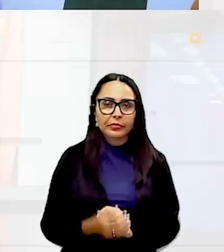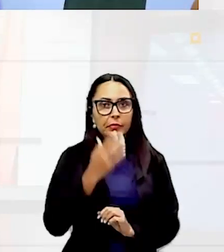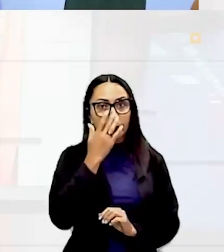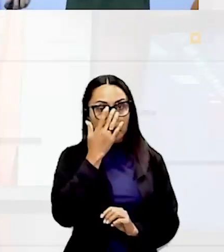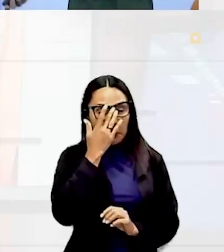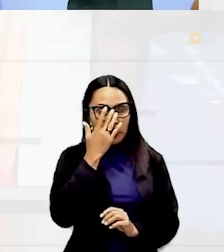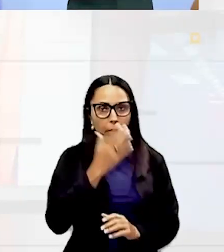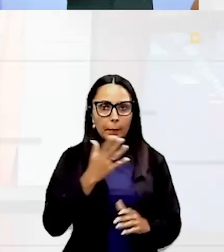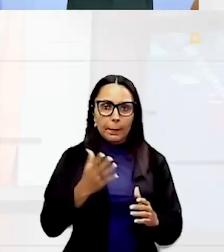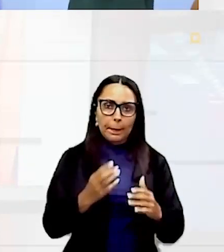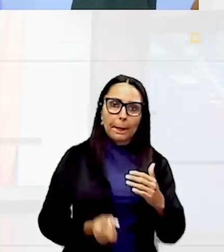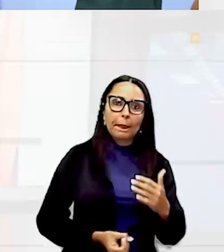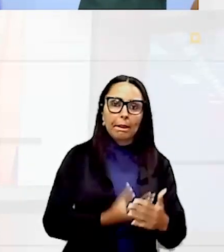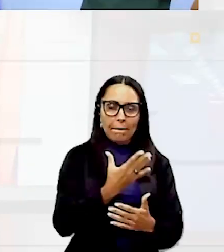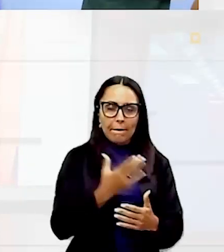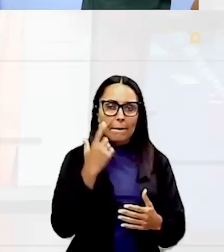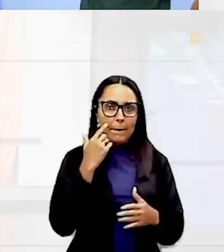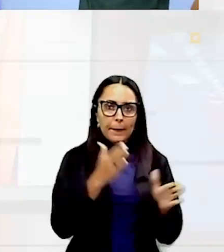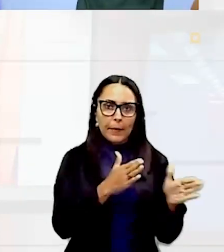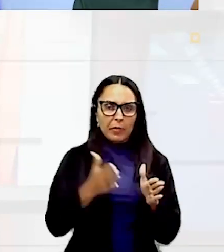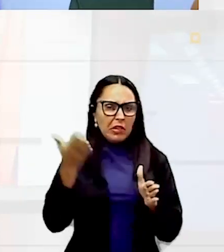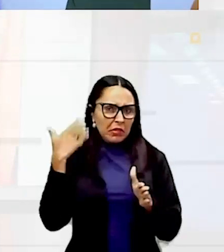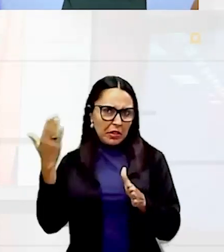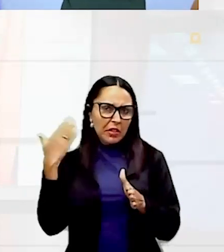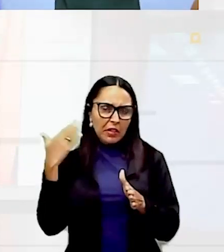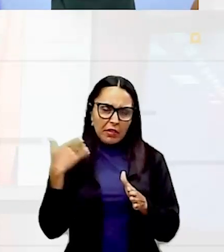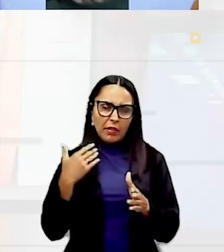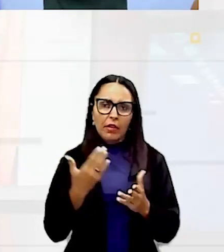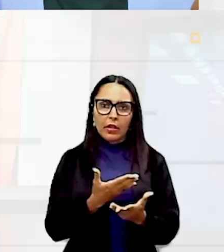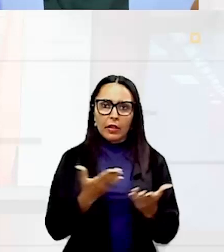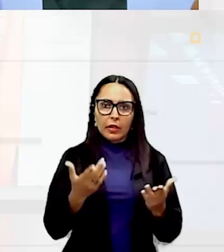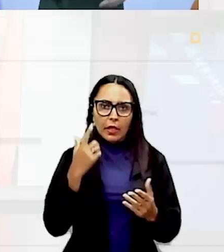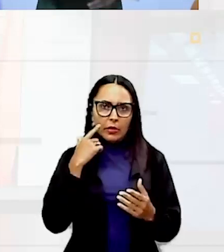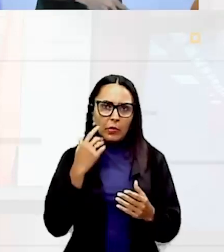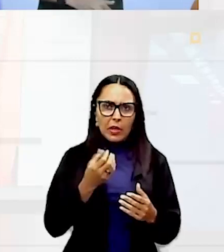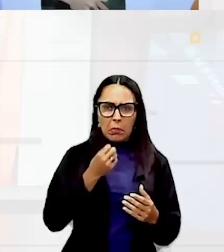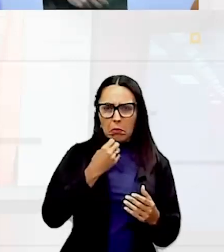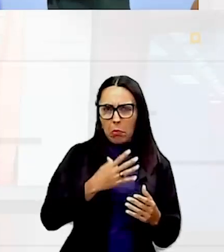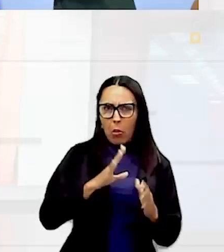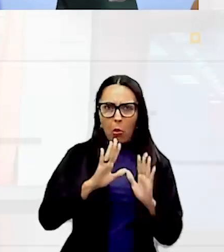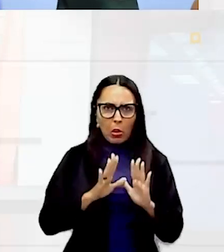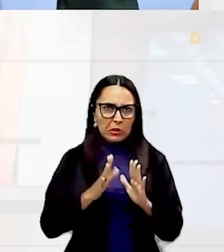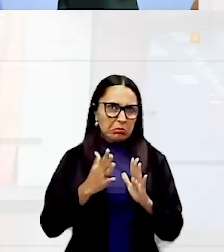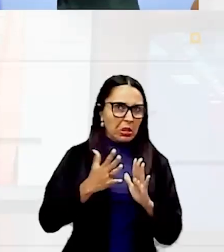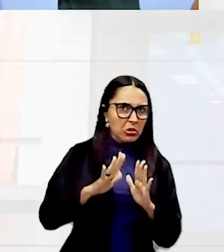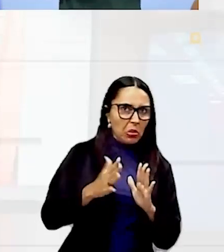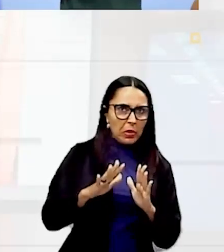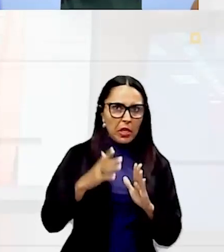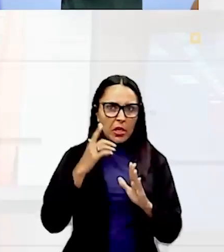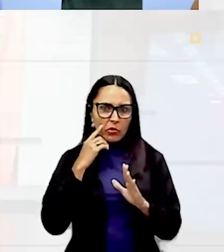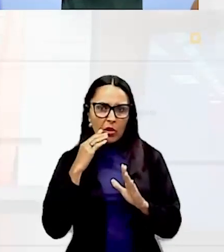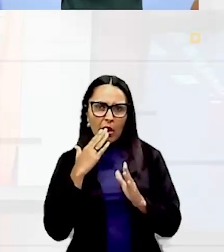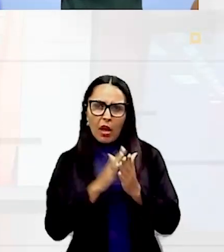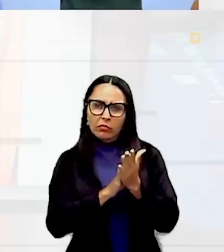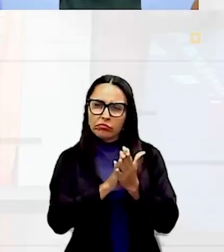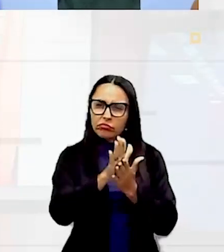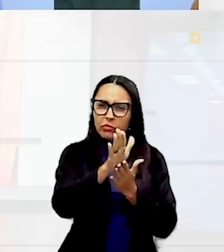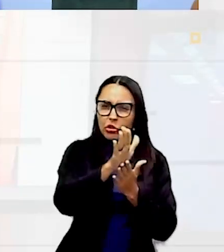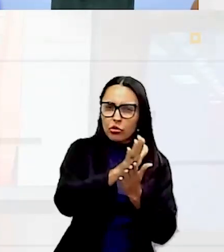ter sido lançado na época mais antiga, a resolução não era tão boa, as texturas eram